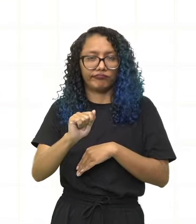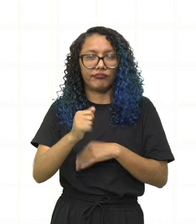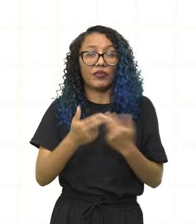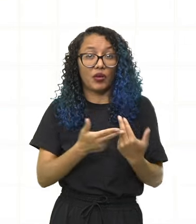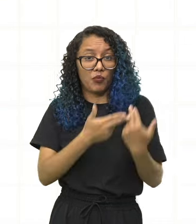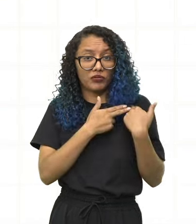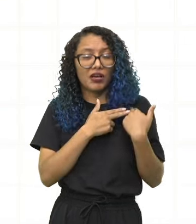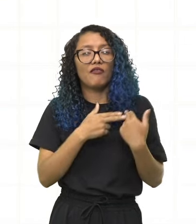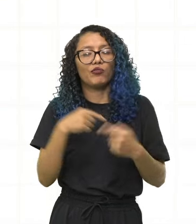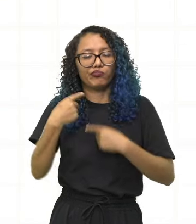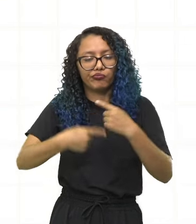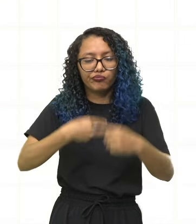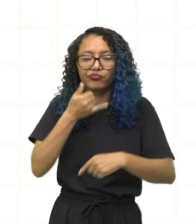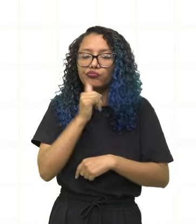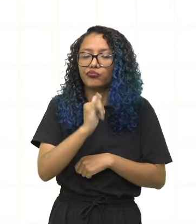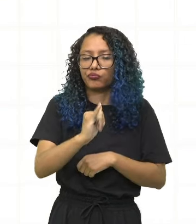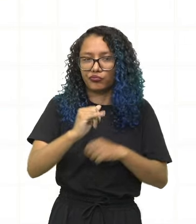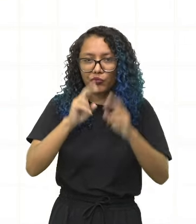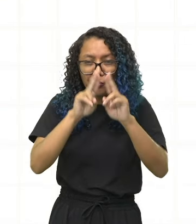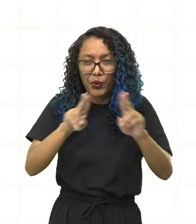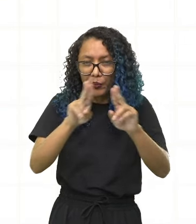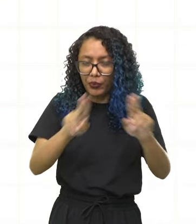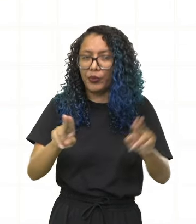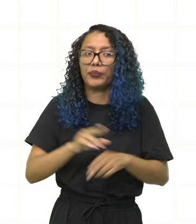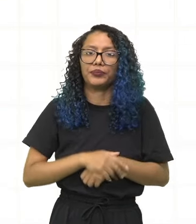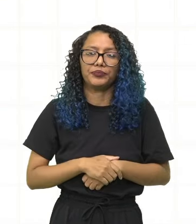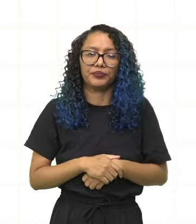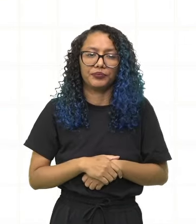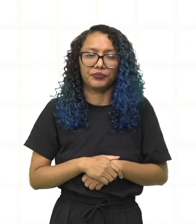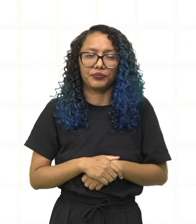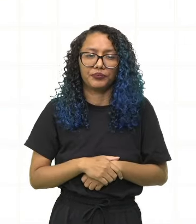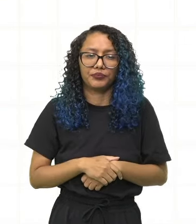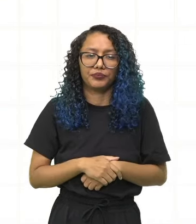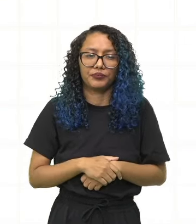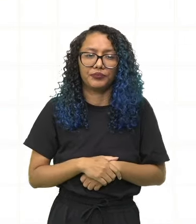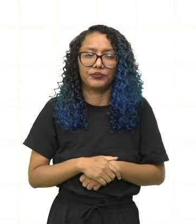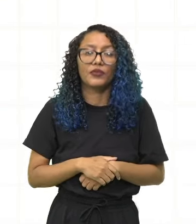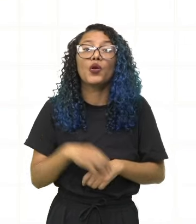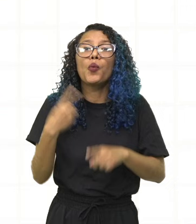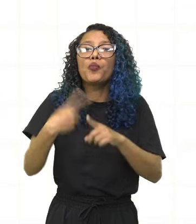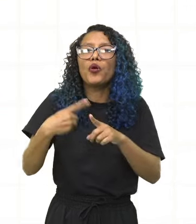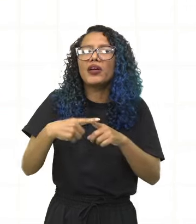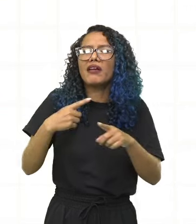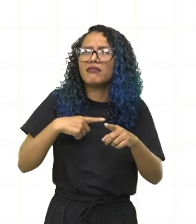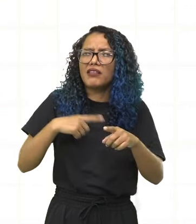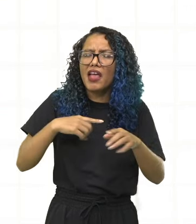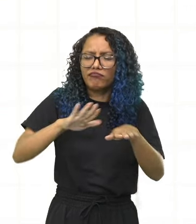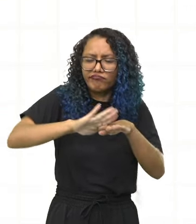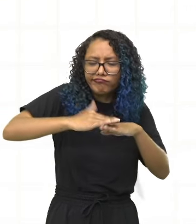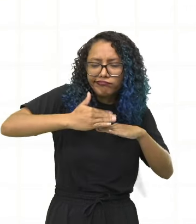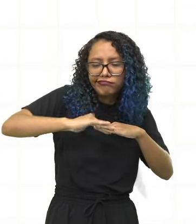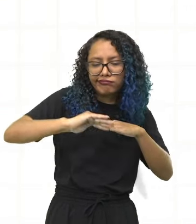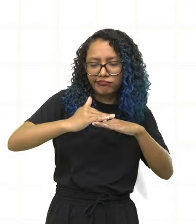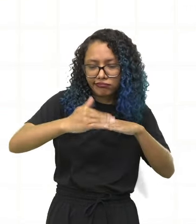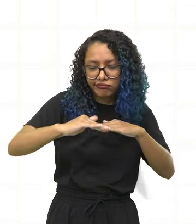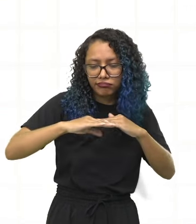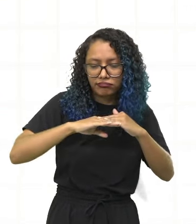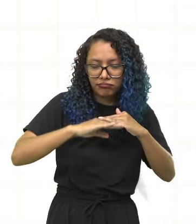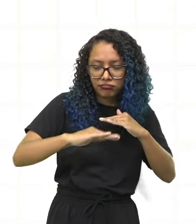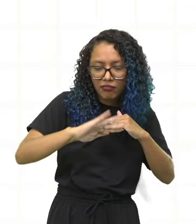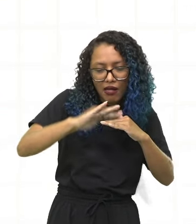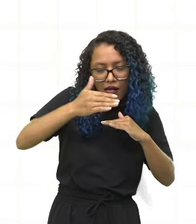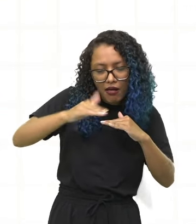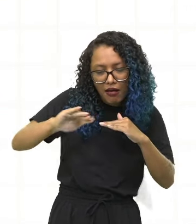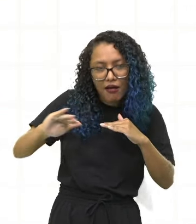de eletricidade, tá bom? Devido aos desníveis do relevo entre as hidrelétricas do Brasil